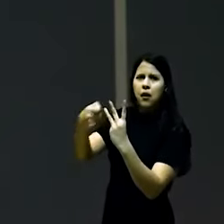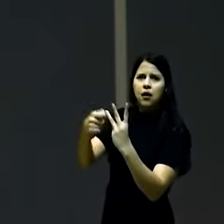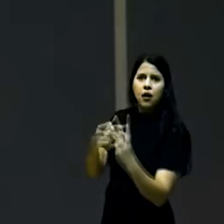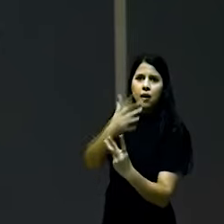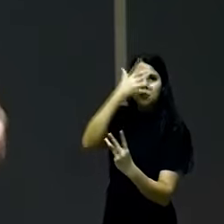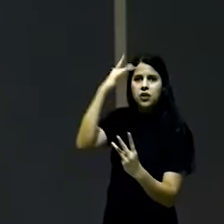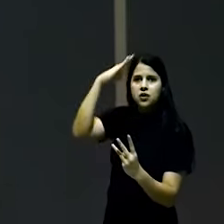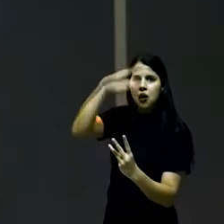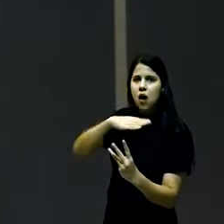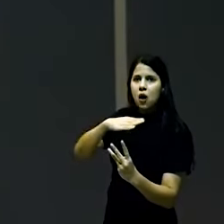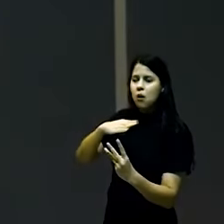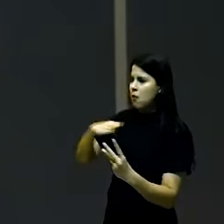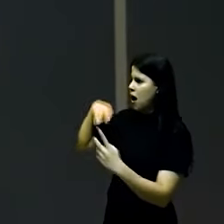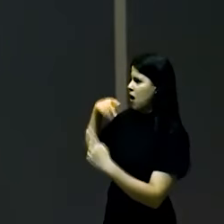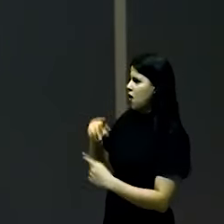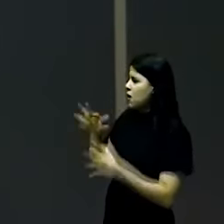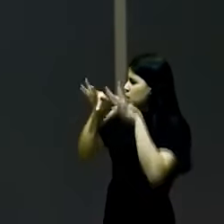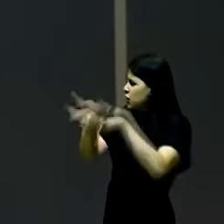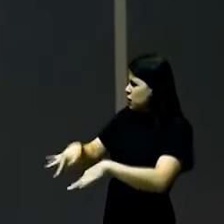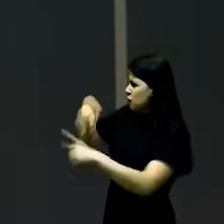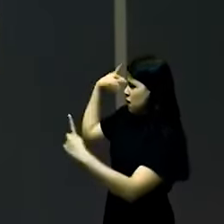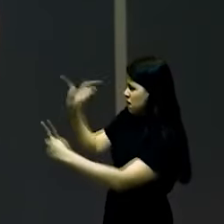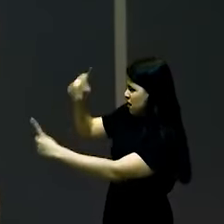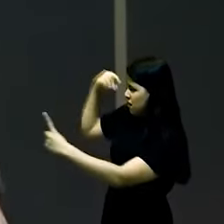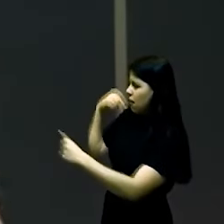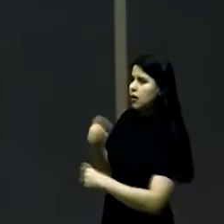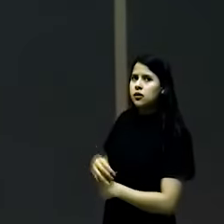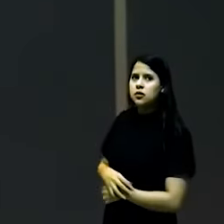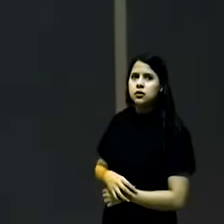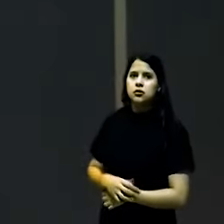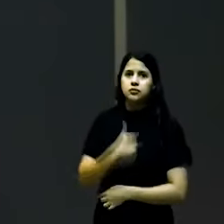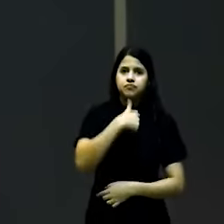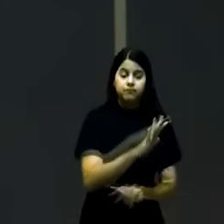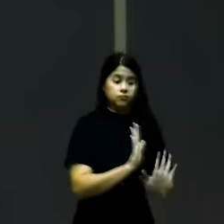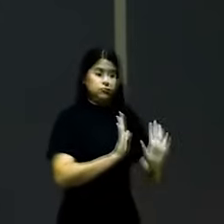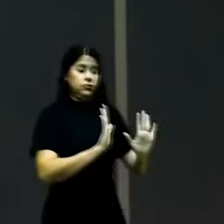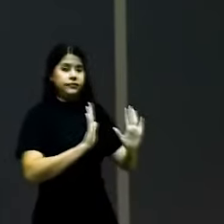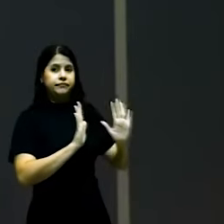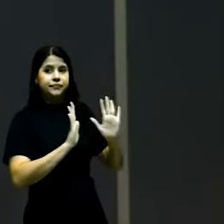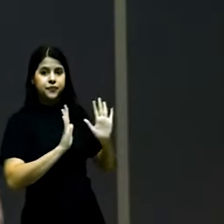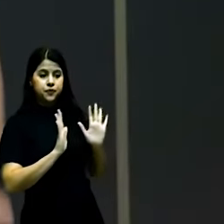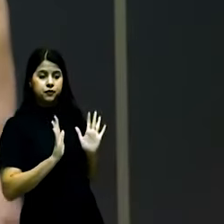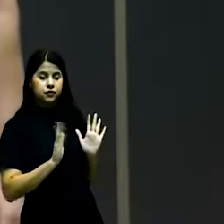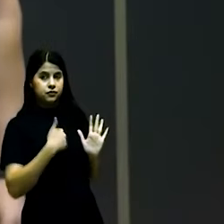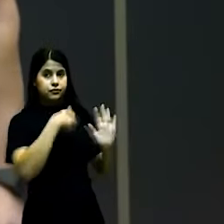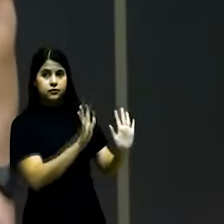esse, tudo vai pegar você lá fora. Você acha que você é grandão e tal, tal, tal? Eu dei um passo para trás.